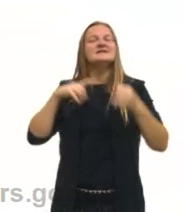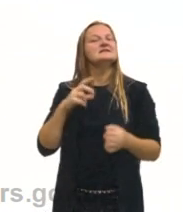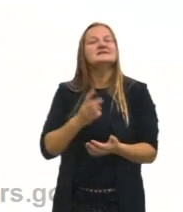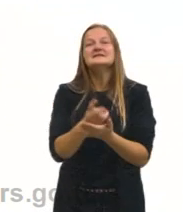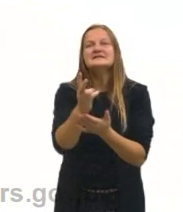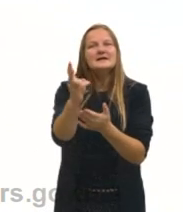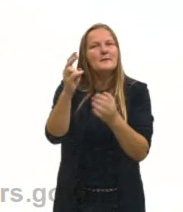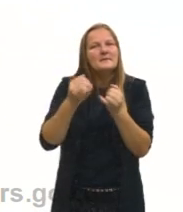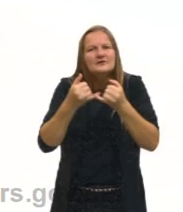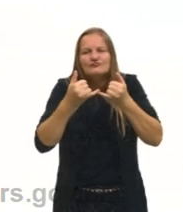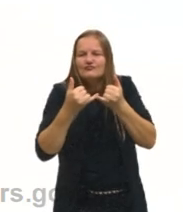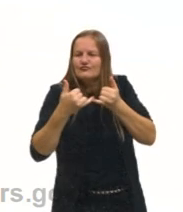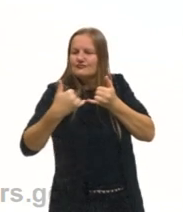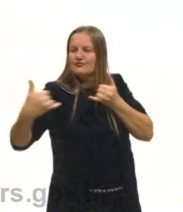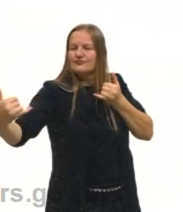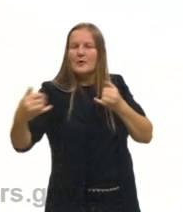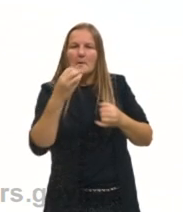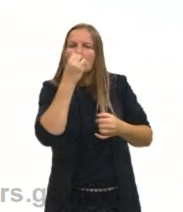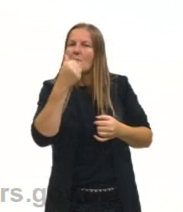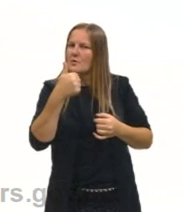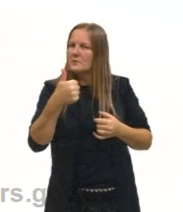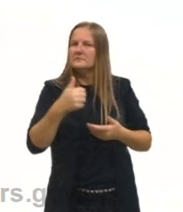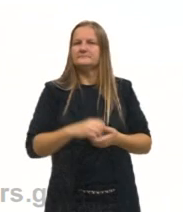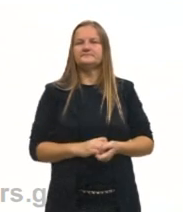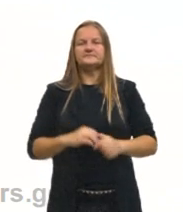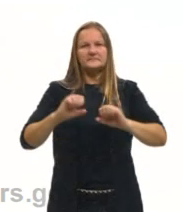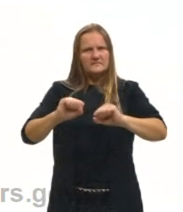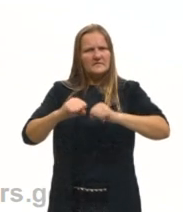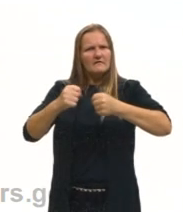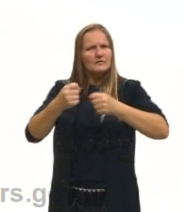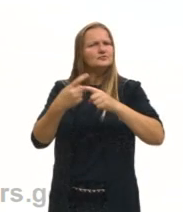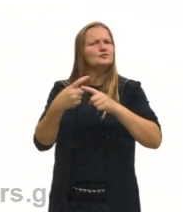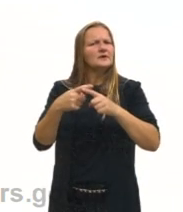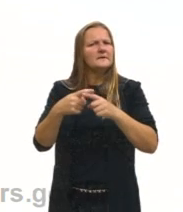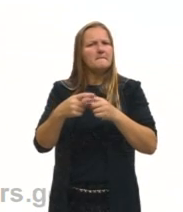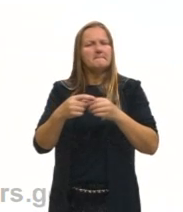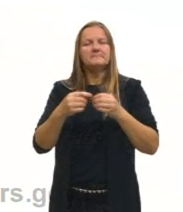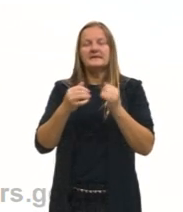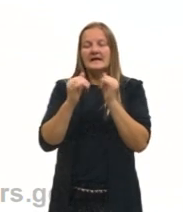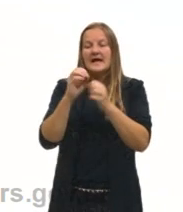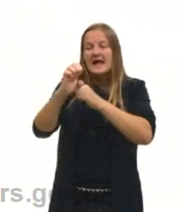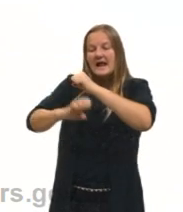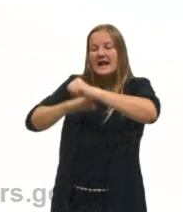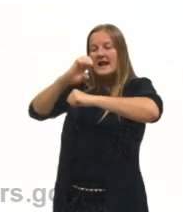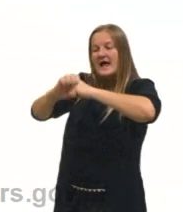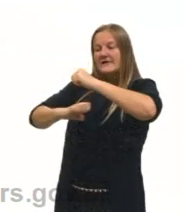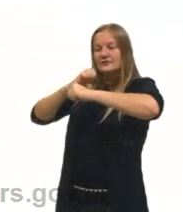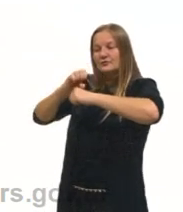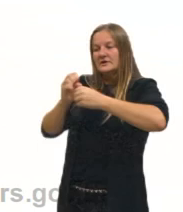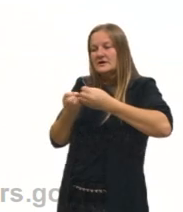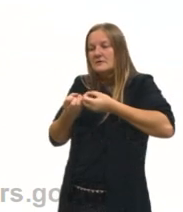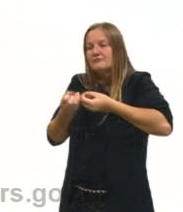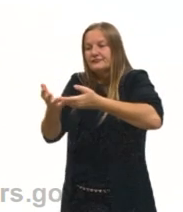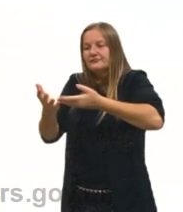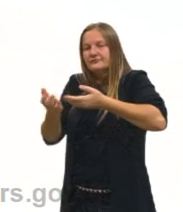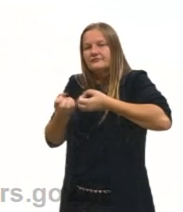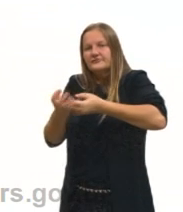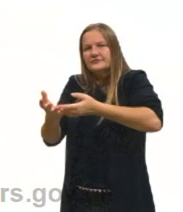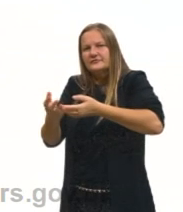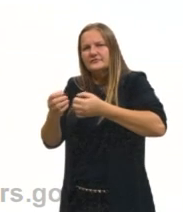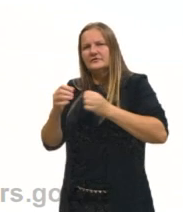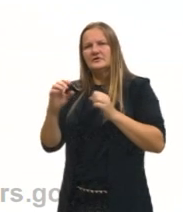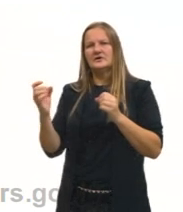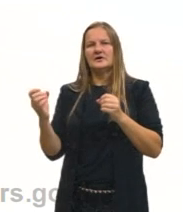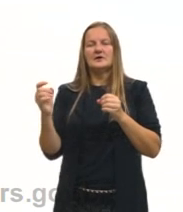tá eles possuem uma forte tendência de doar elétrons ou seja de formar